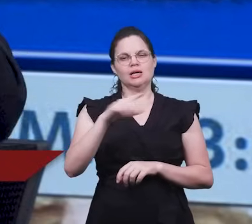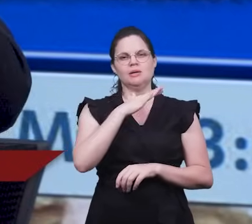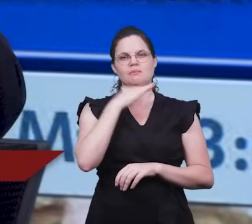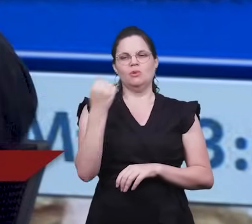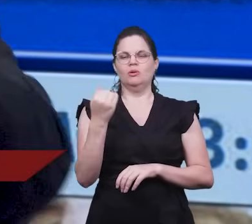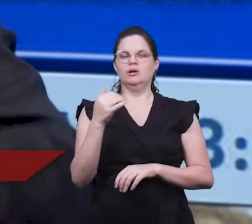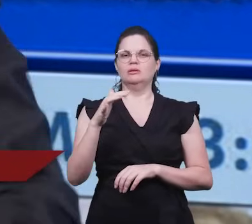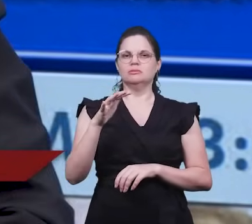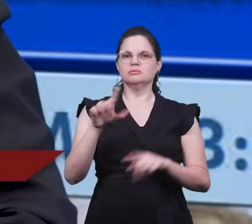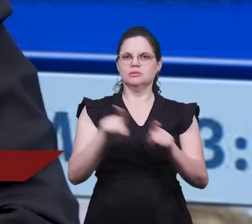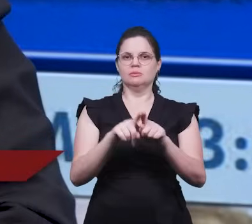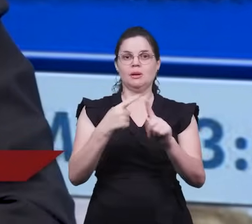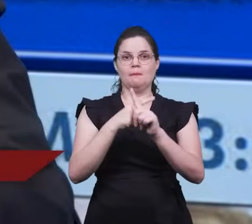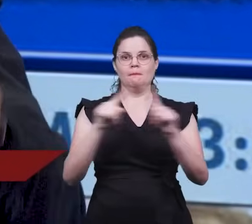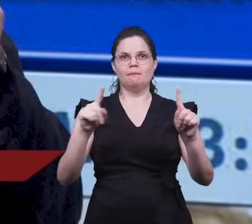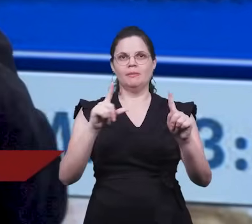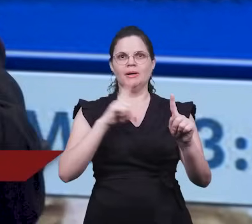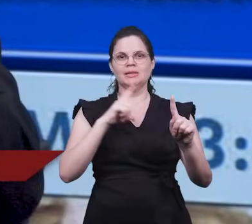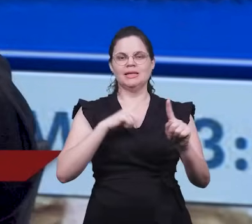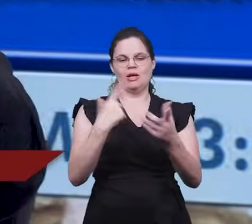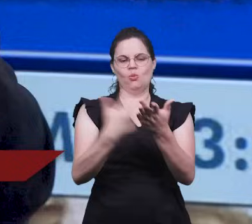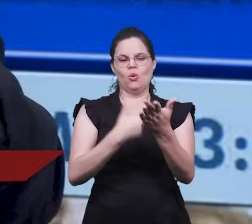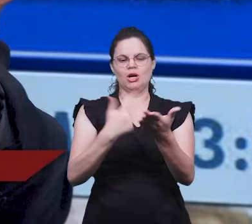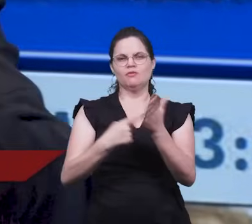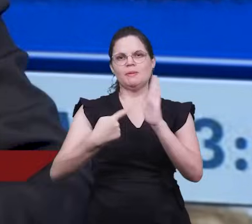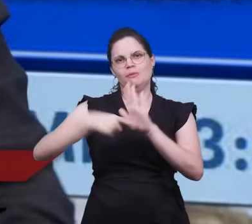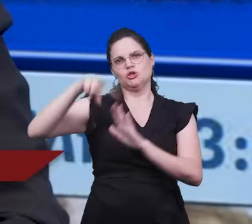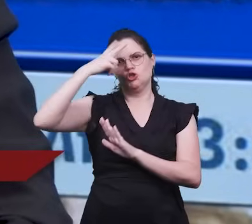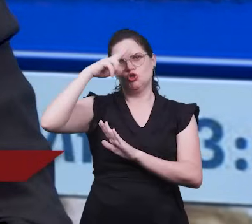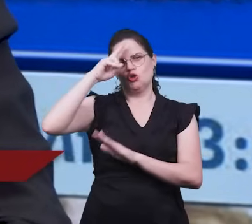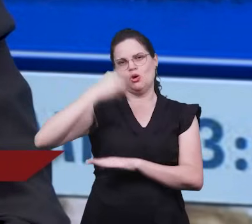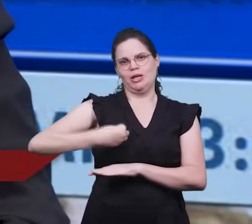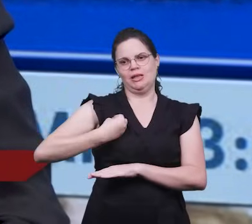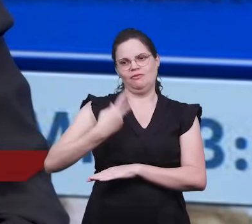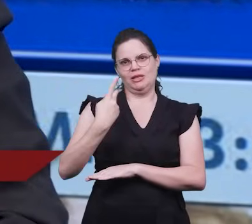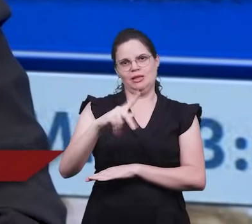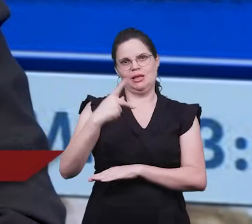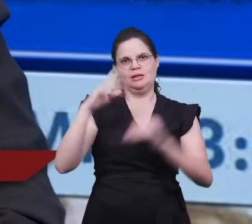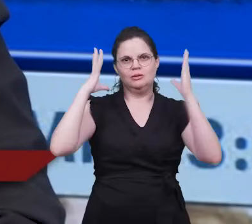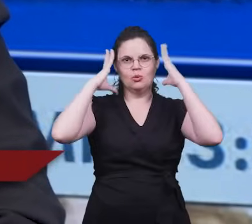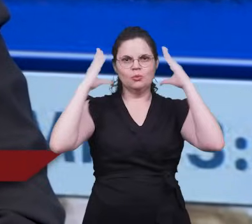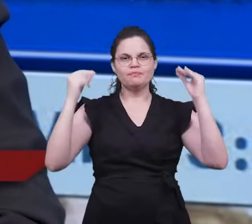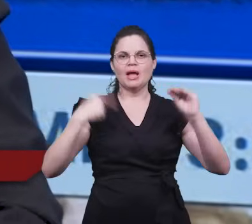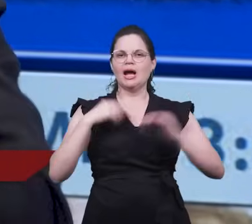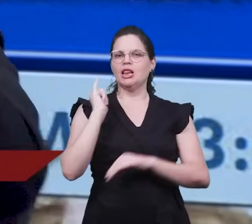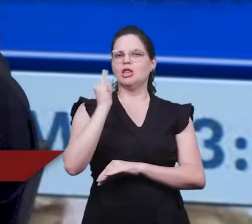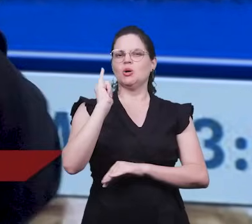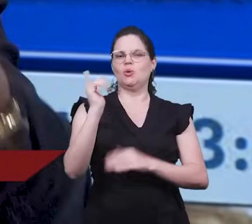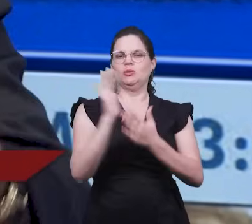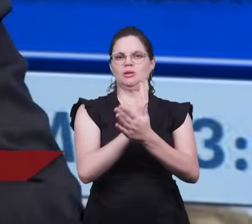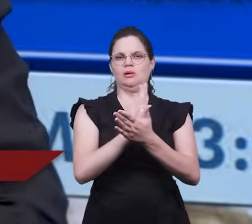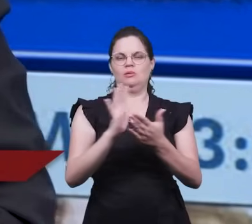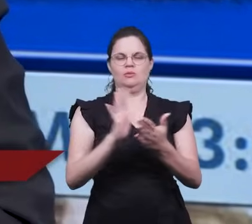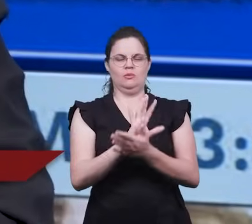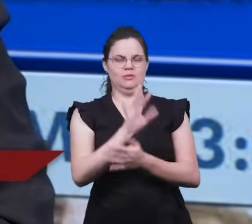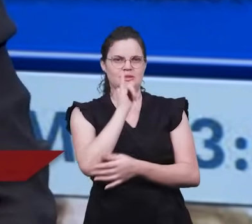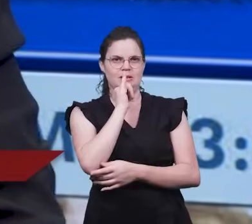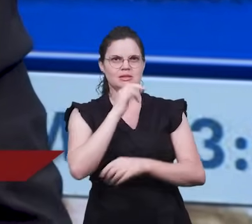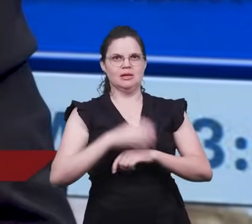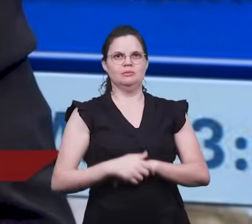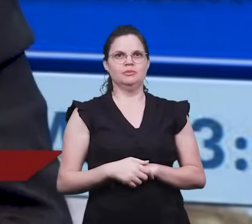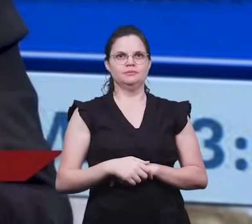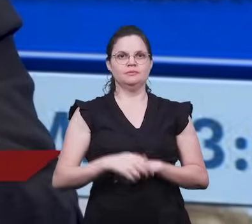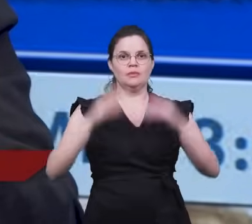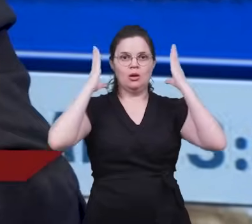Eusébio de Cesareia em 39. E ele fez um livro que é uma biografia, praticamente, do Constantino. E ali ele conta algumas coisas. Por exemplo, ele